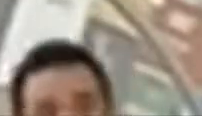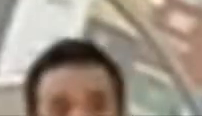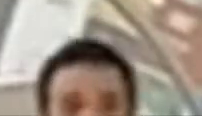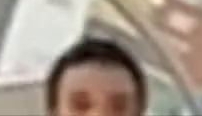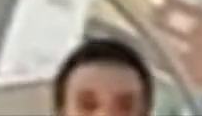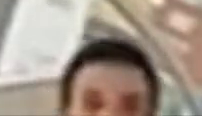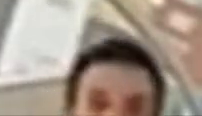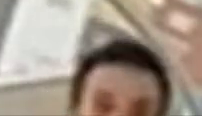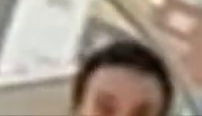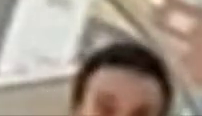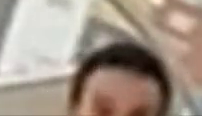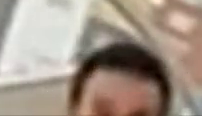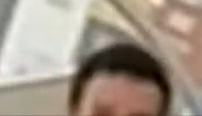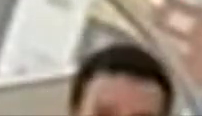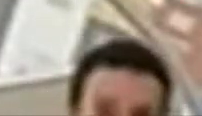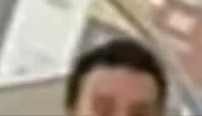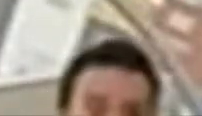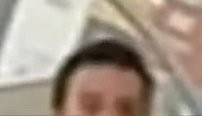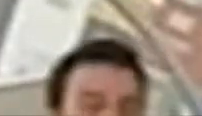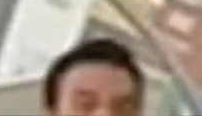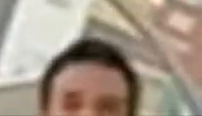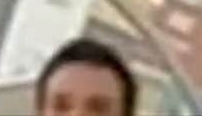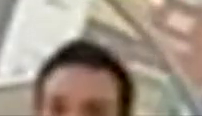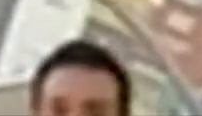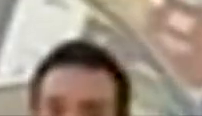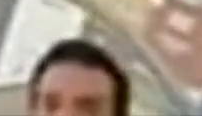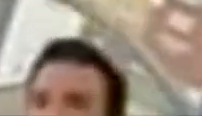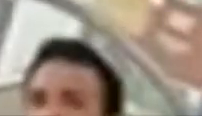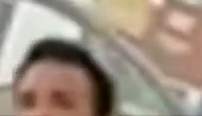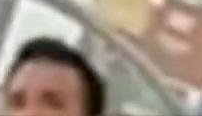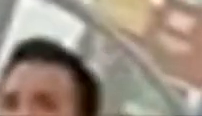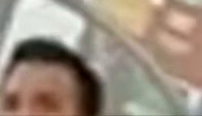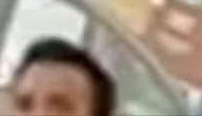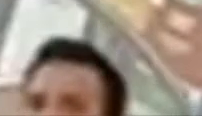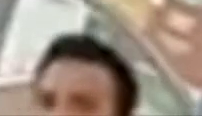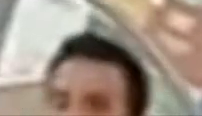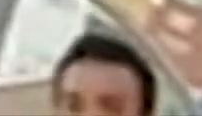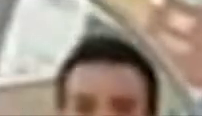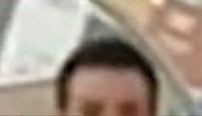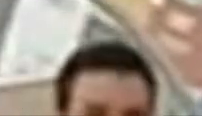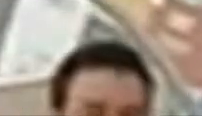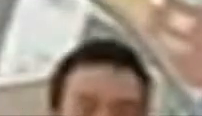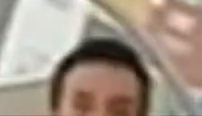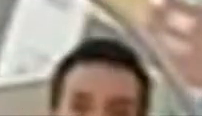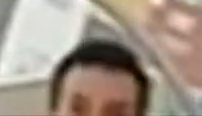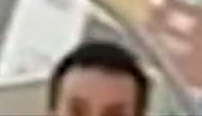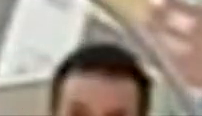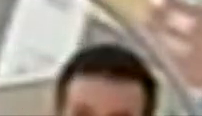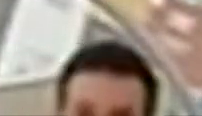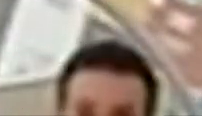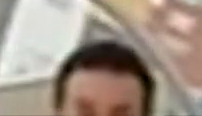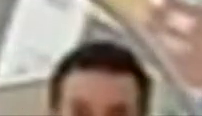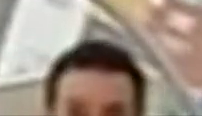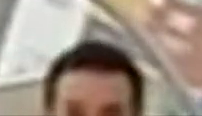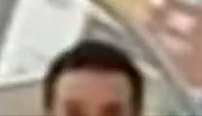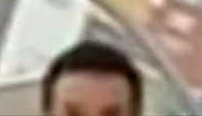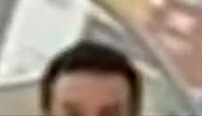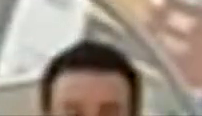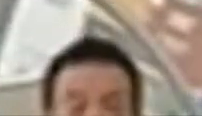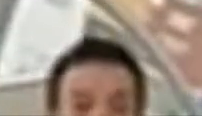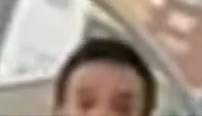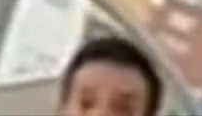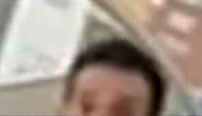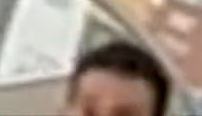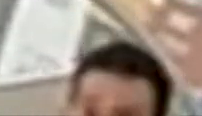Executivo. Então, a interpretação que dei, a parte final do artigo 12 do artigo 28, retida exigindo